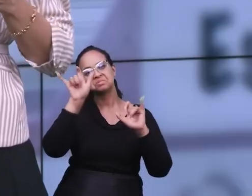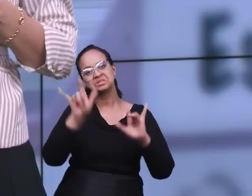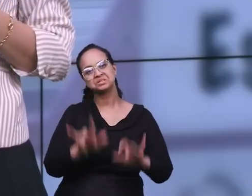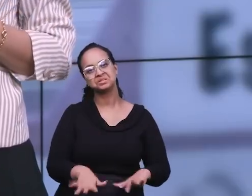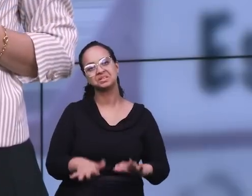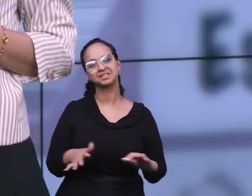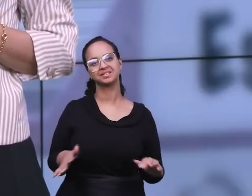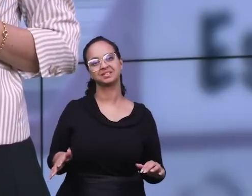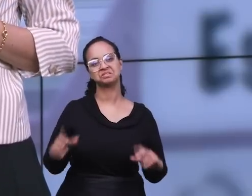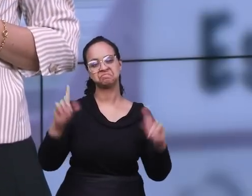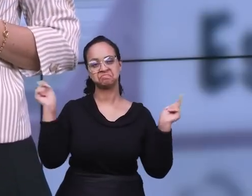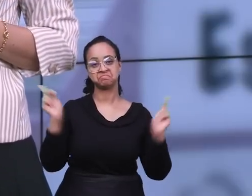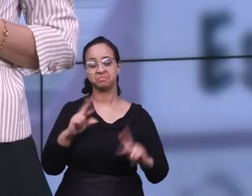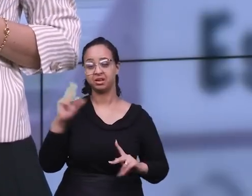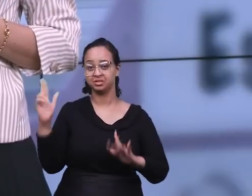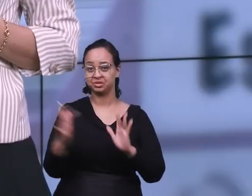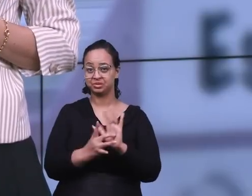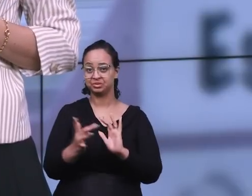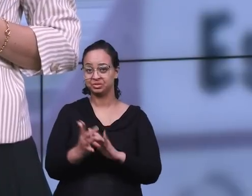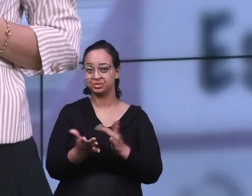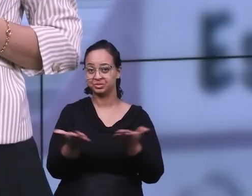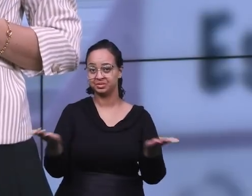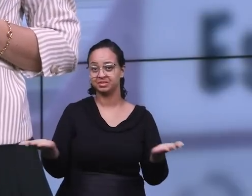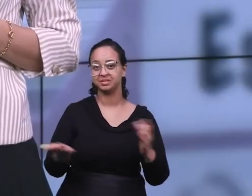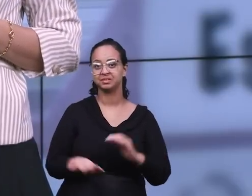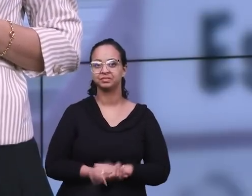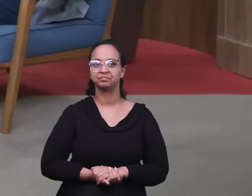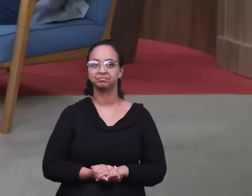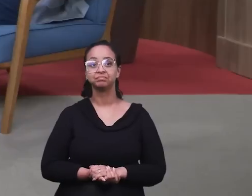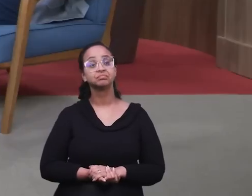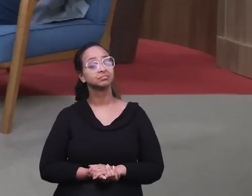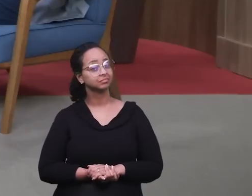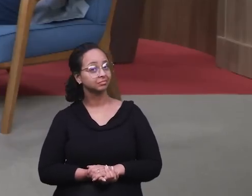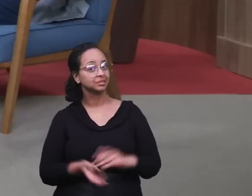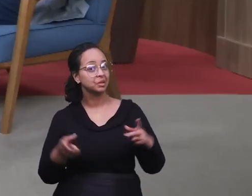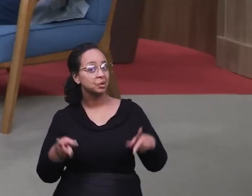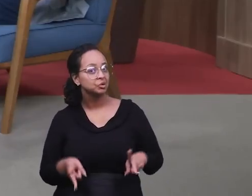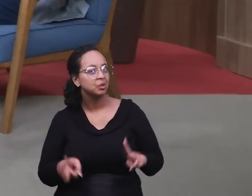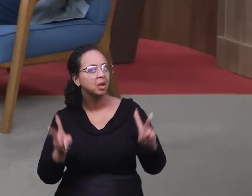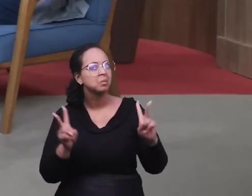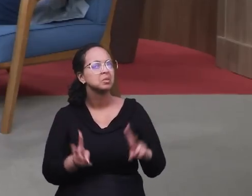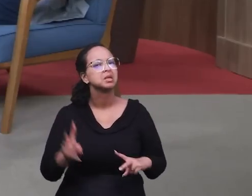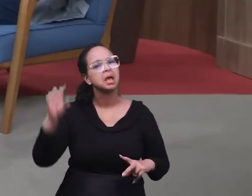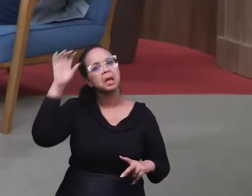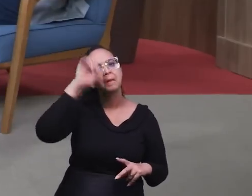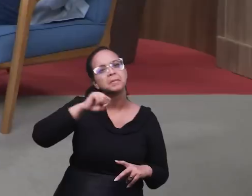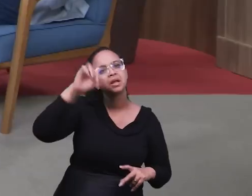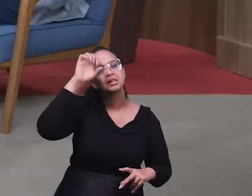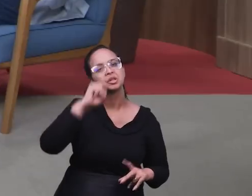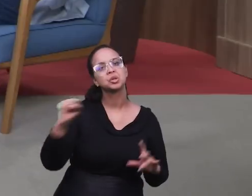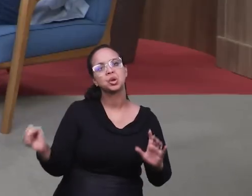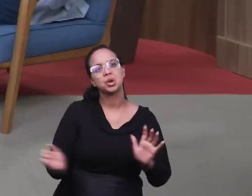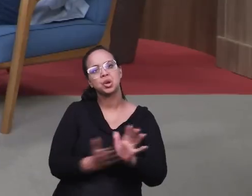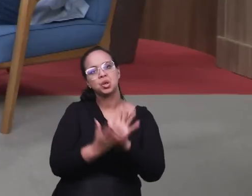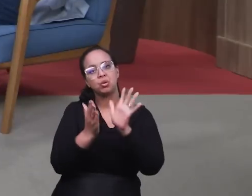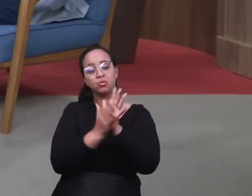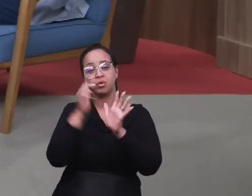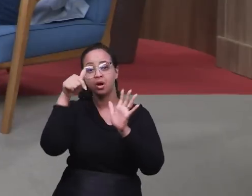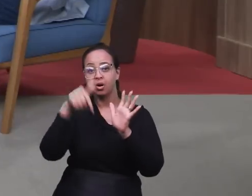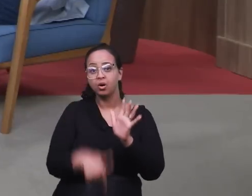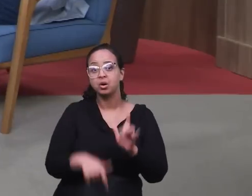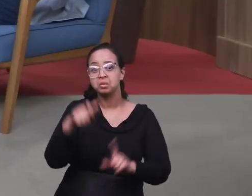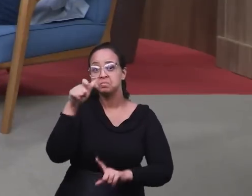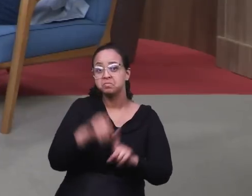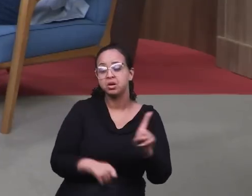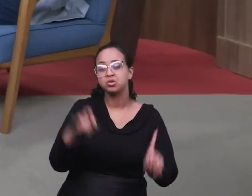nos abençoe grandemente. A paz do Senhor Jesus. Continuamos aprendendo o louvor que será cantado neste mês